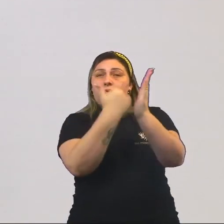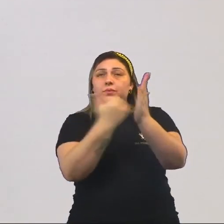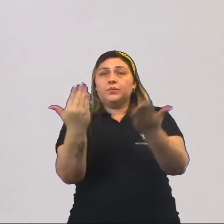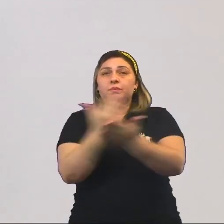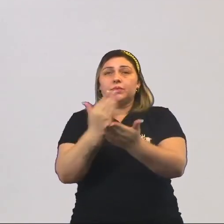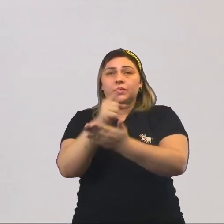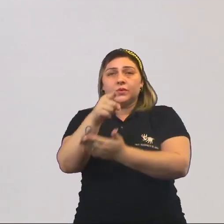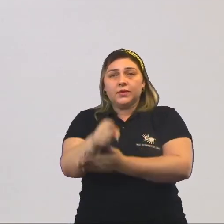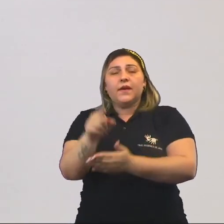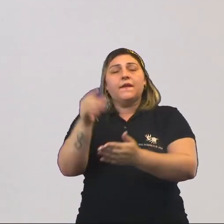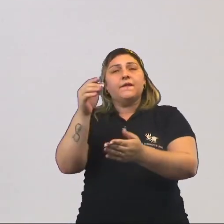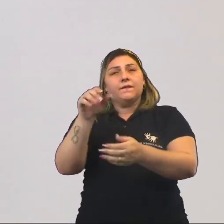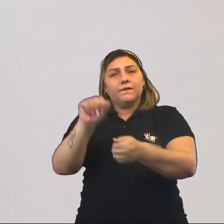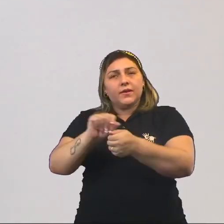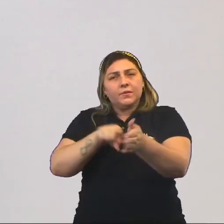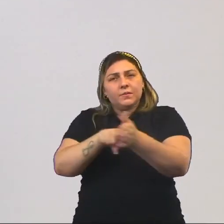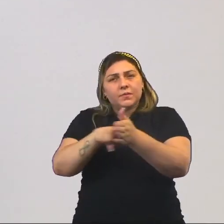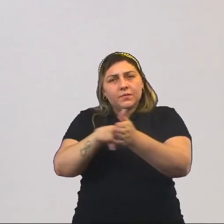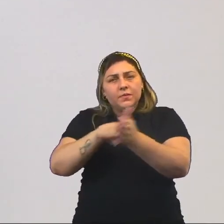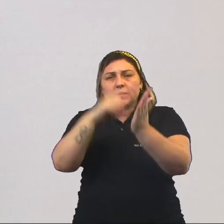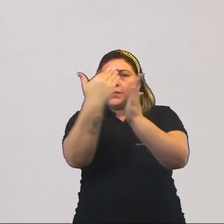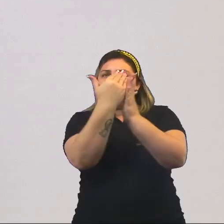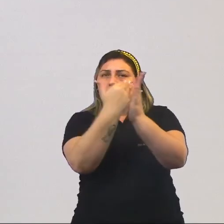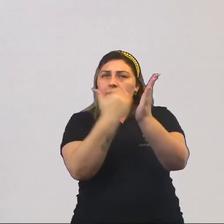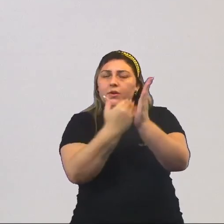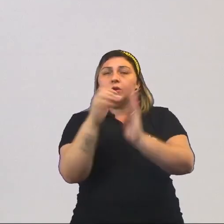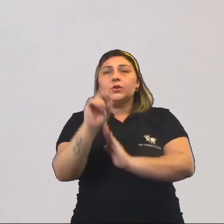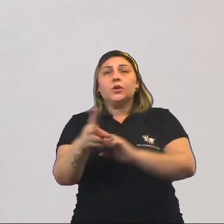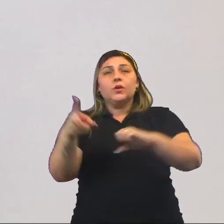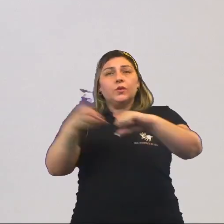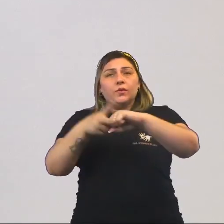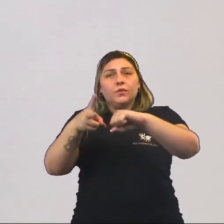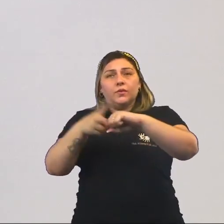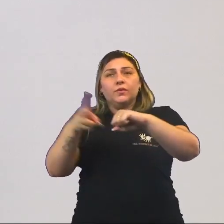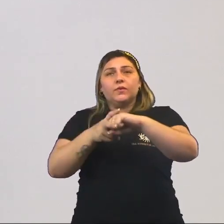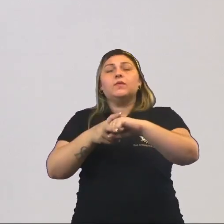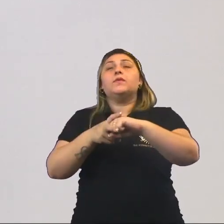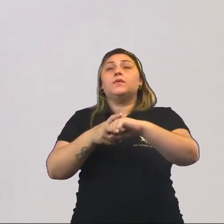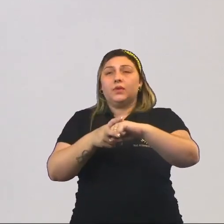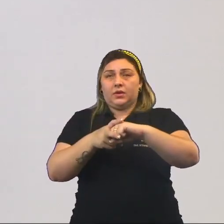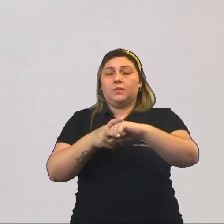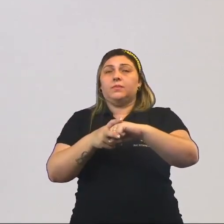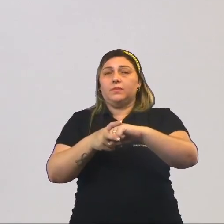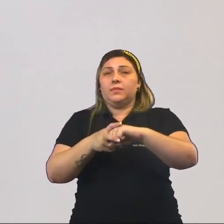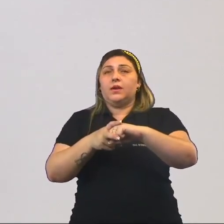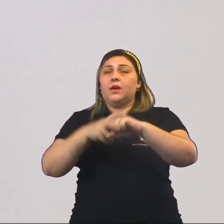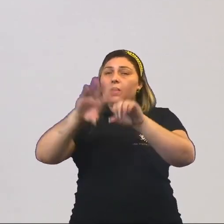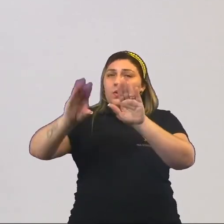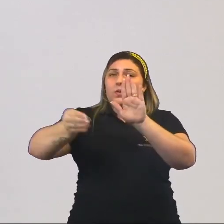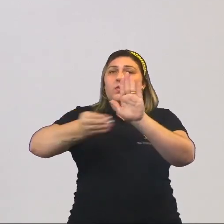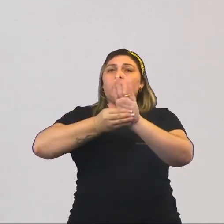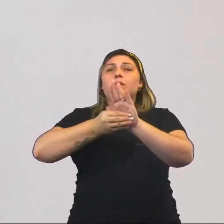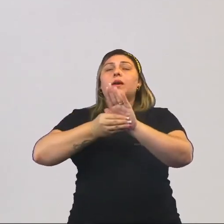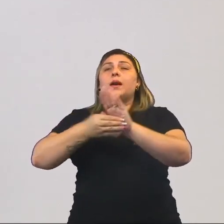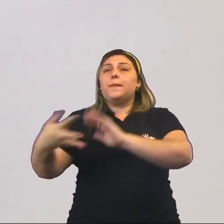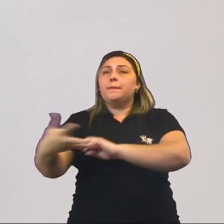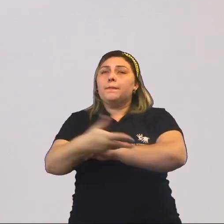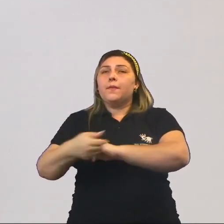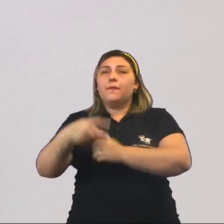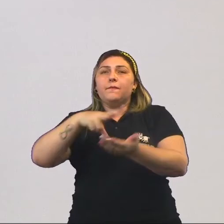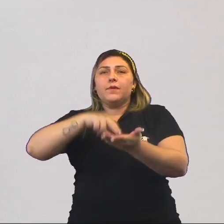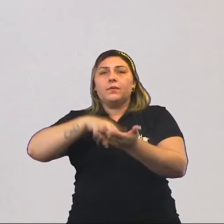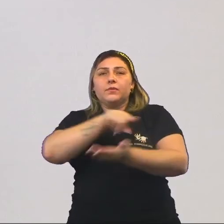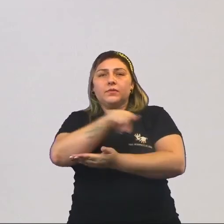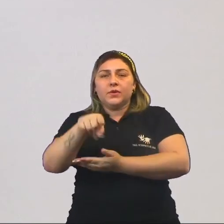caderno de vocês, façam pesquisa, criem uma lista só com verbos regulares e irregulares para acrescentar e aprimorar aí o